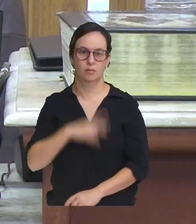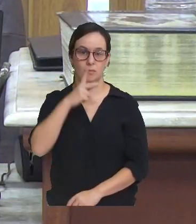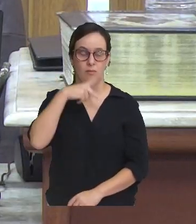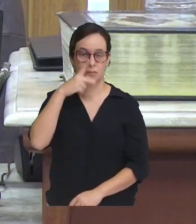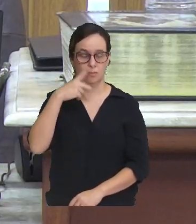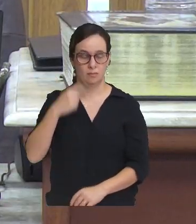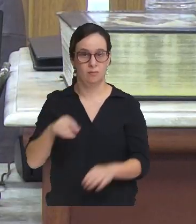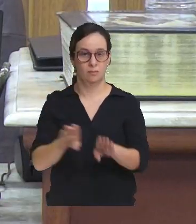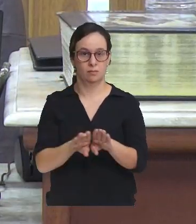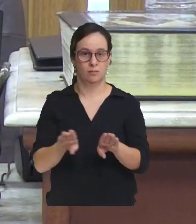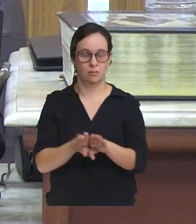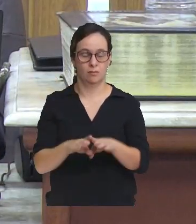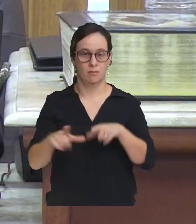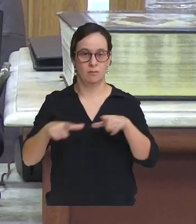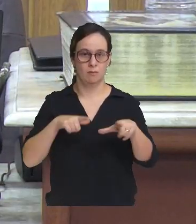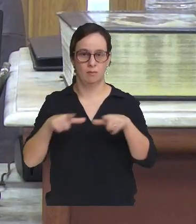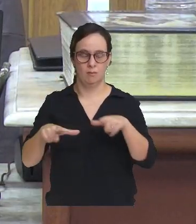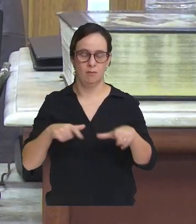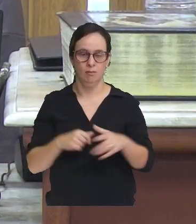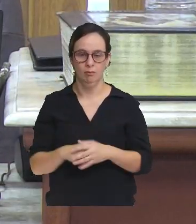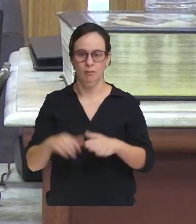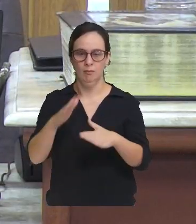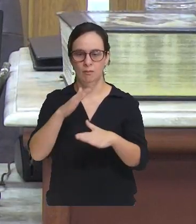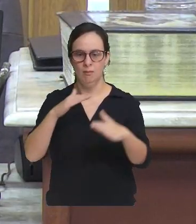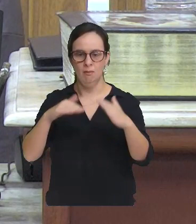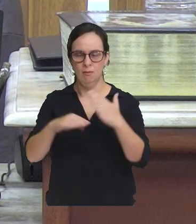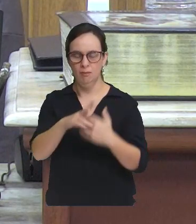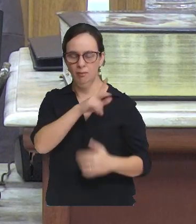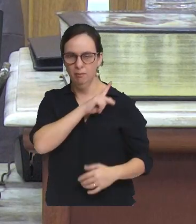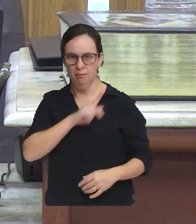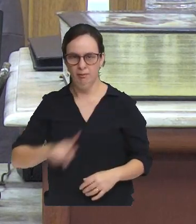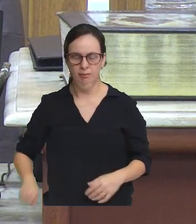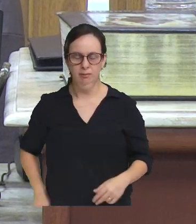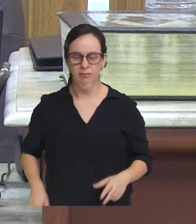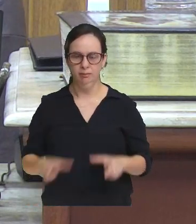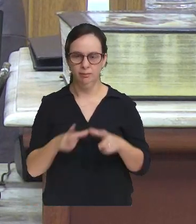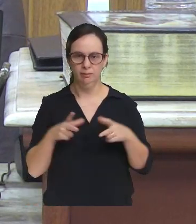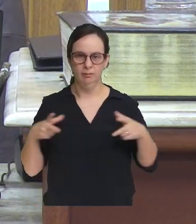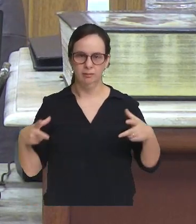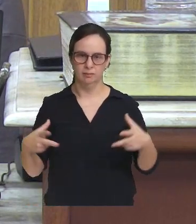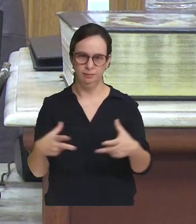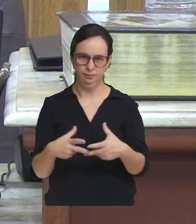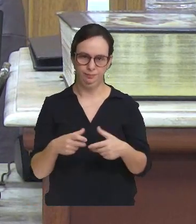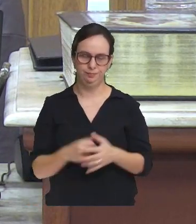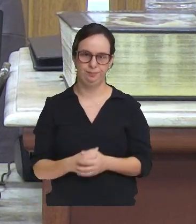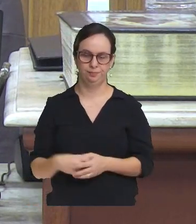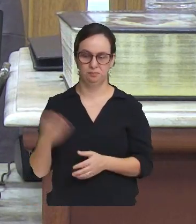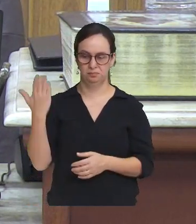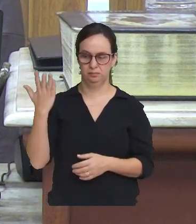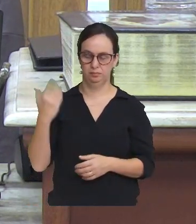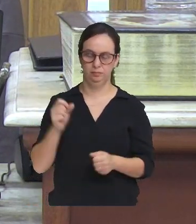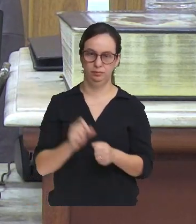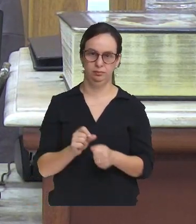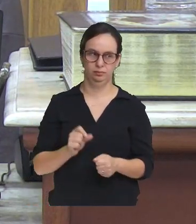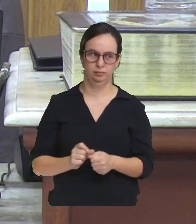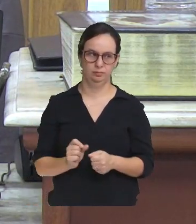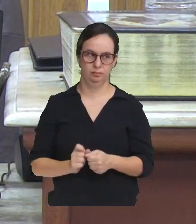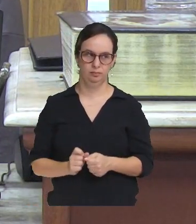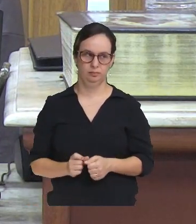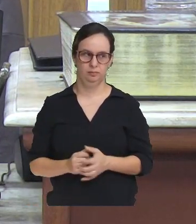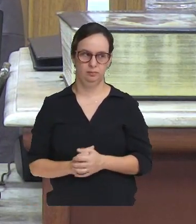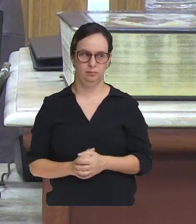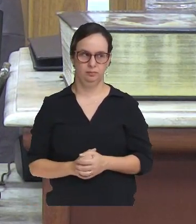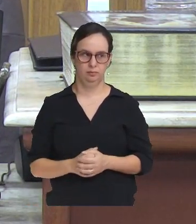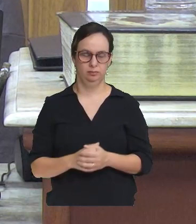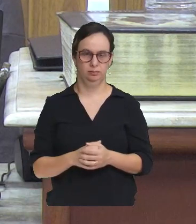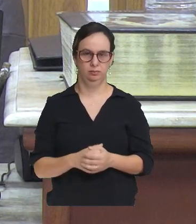os presidentes da Câmara, que antecederam o senhor, fizeram investimentos pontuais na Câmara